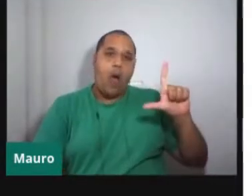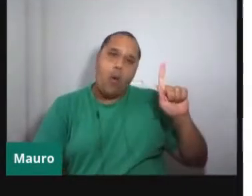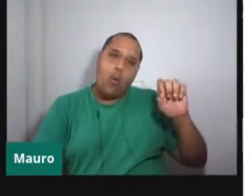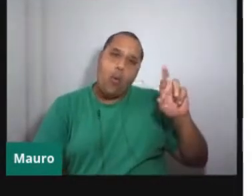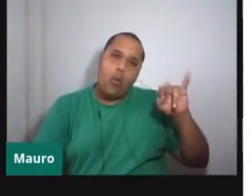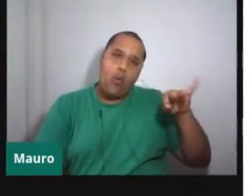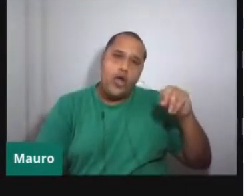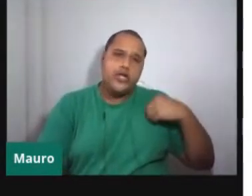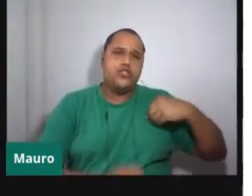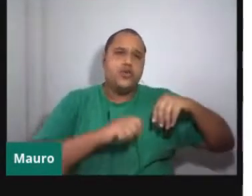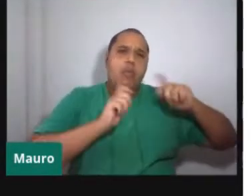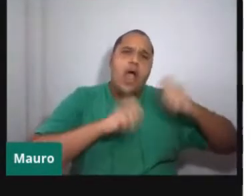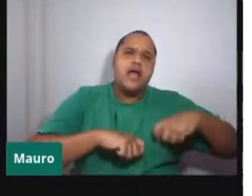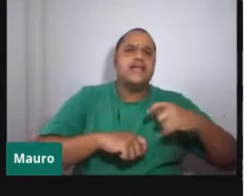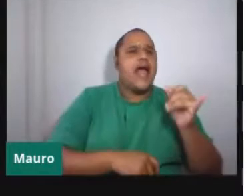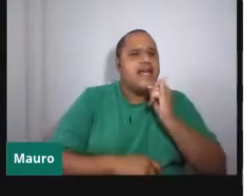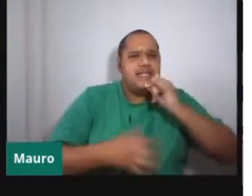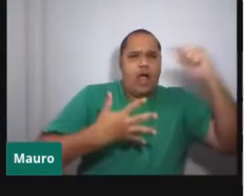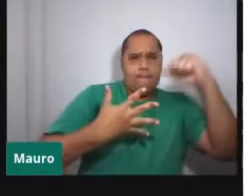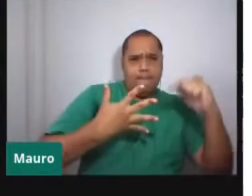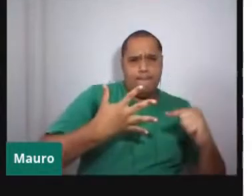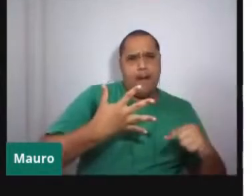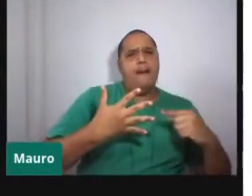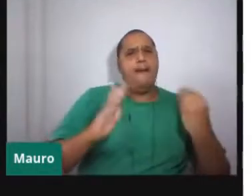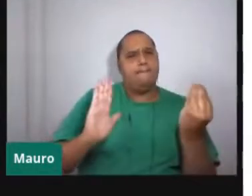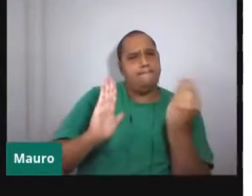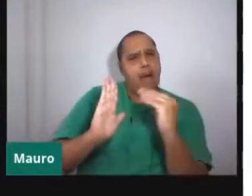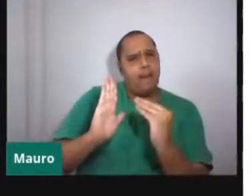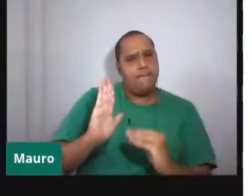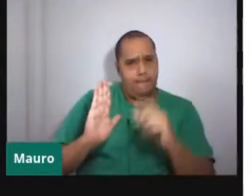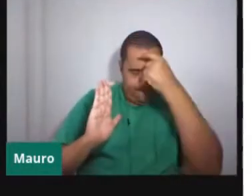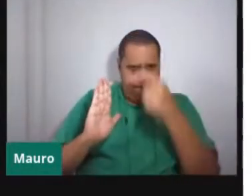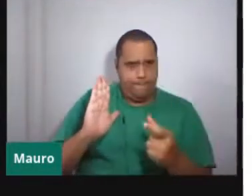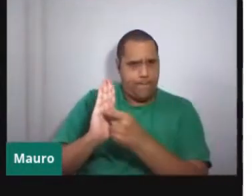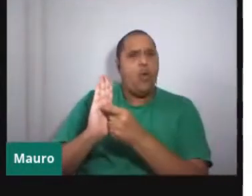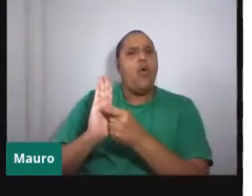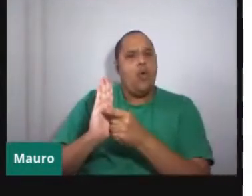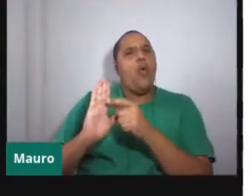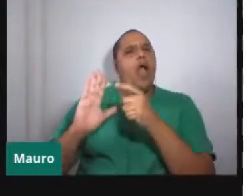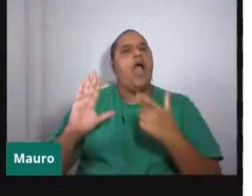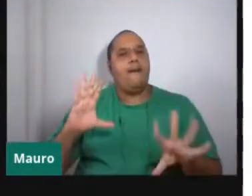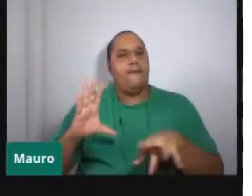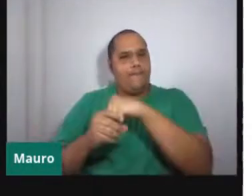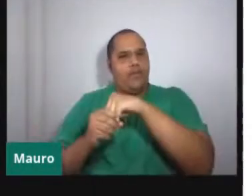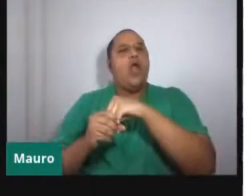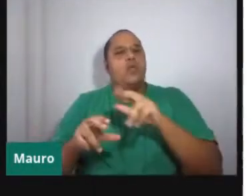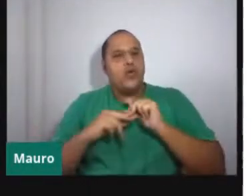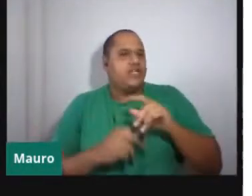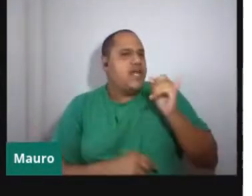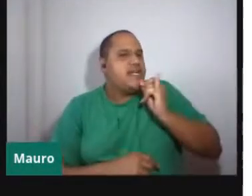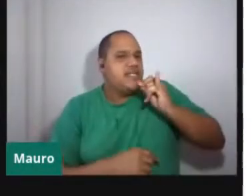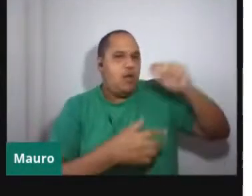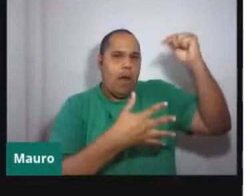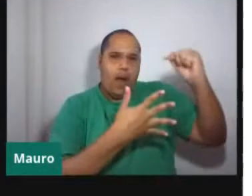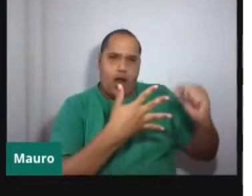de muitos exemplos de uma determinada categoria. Então como eu vou mostrar para vocês, eu forneço muitos exemplos da categoria